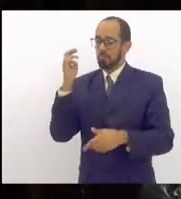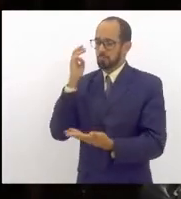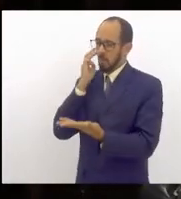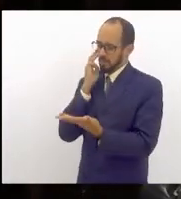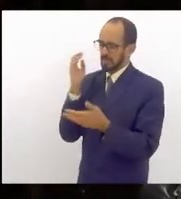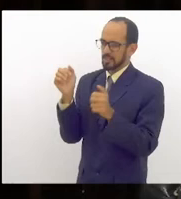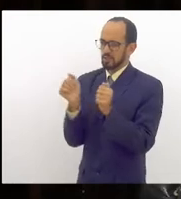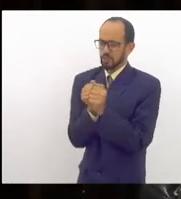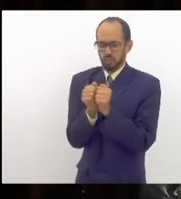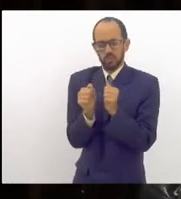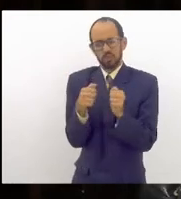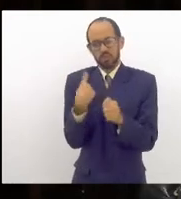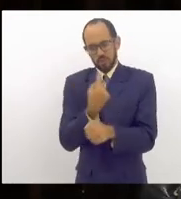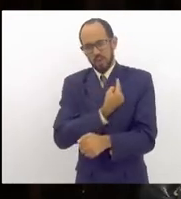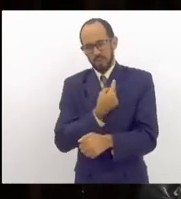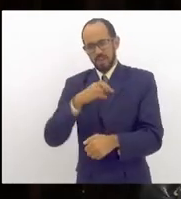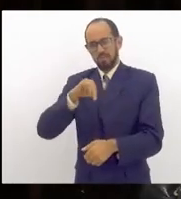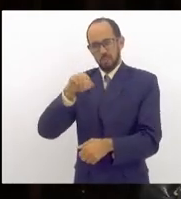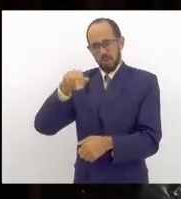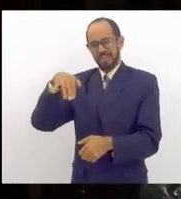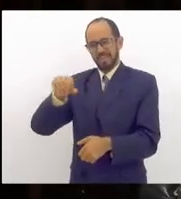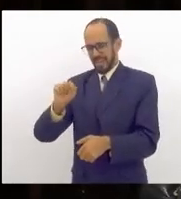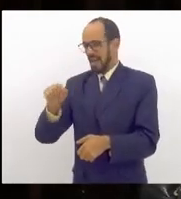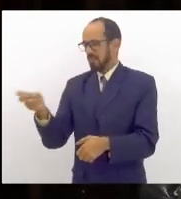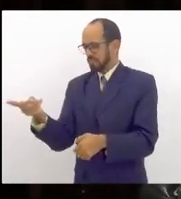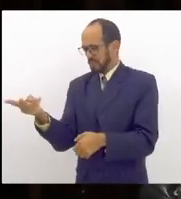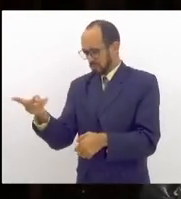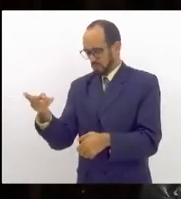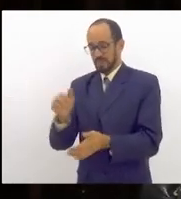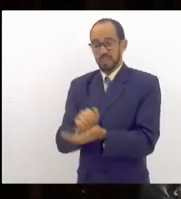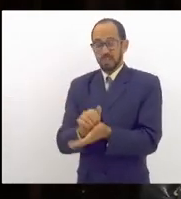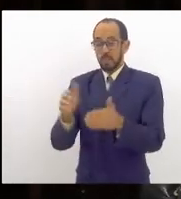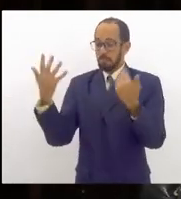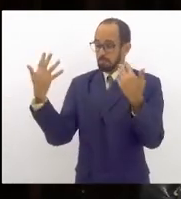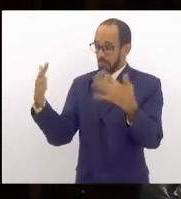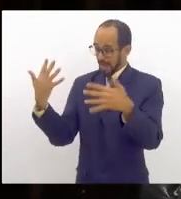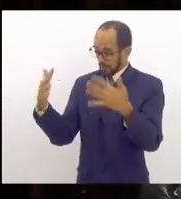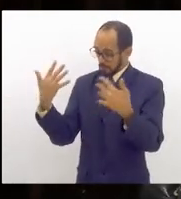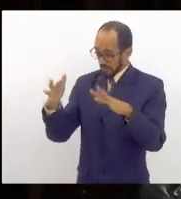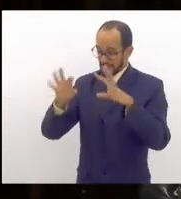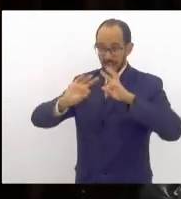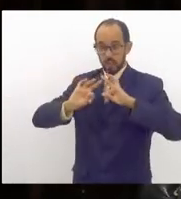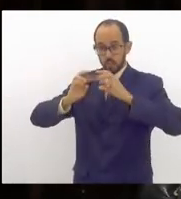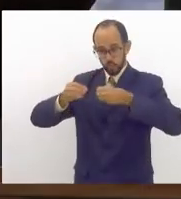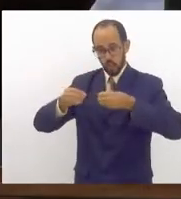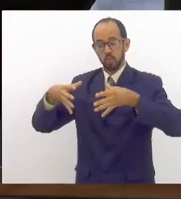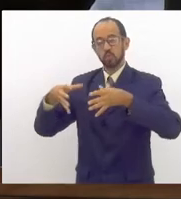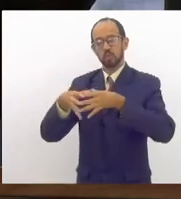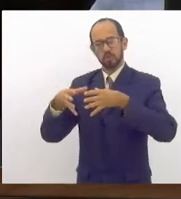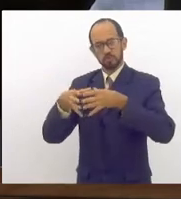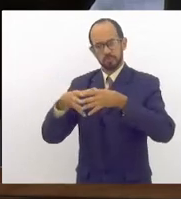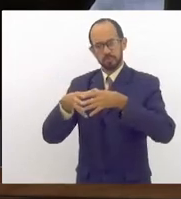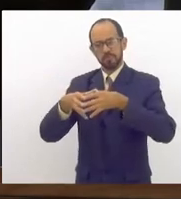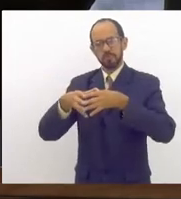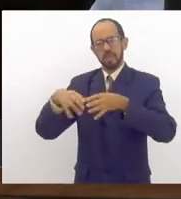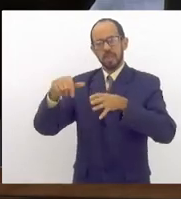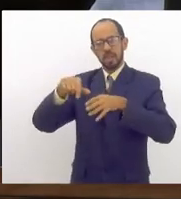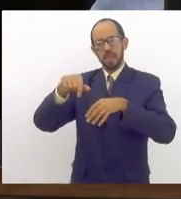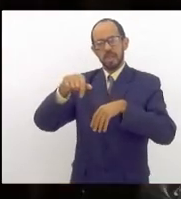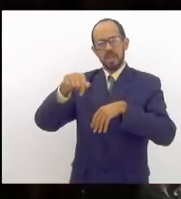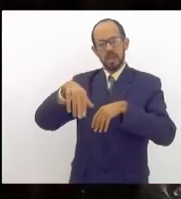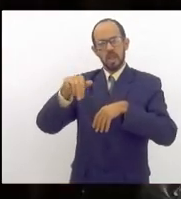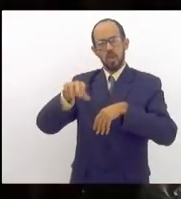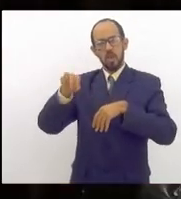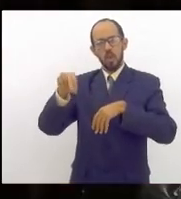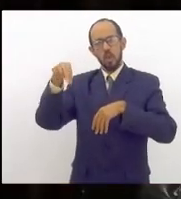desse trabalho assim cansado e o deputado estadual Então parabéns Mônica Parabéns equipe da mandata Quilombo a Mônica Francisco